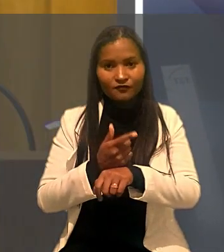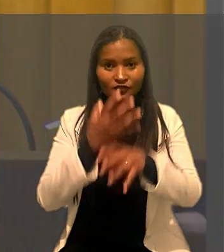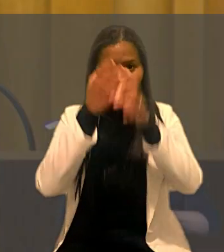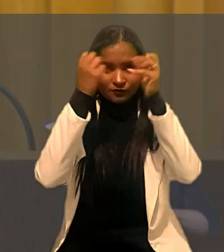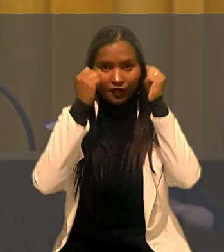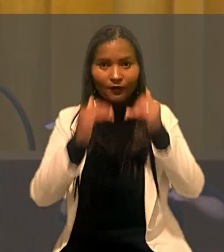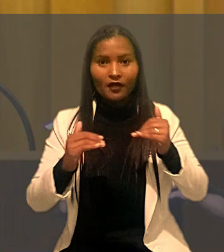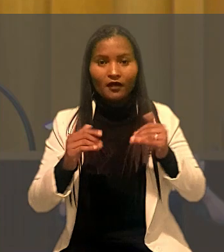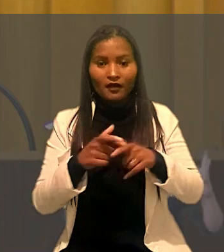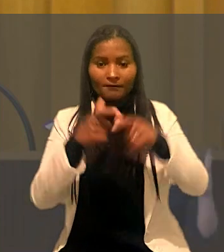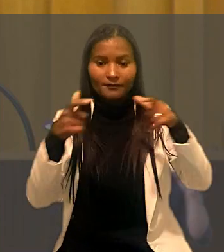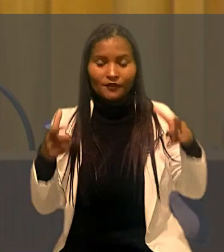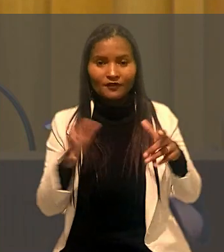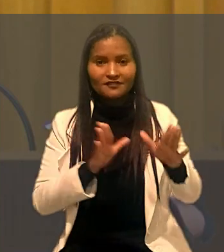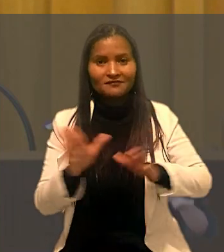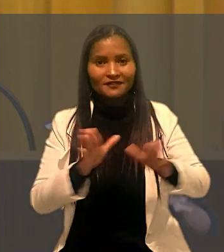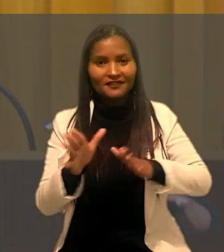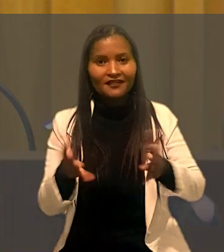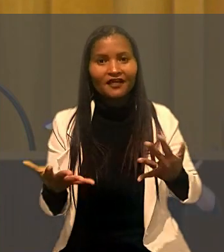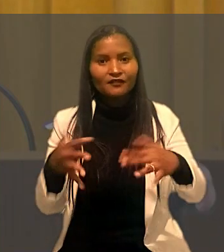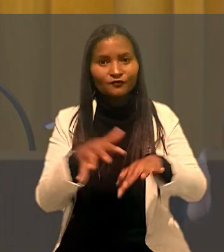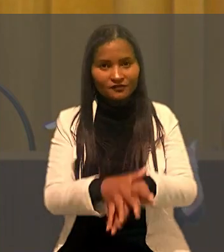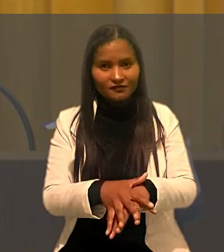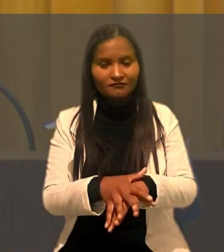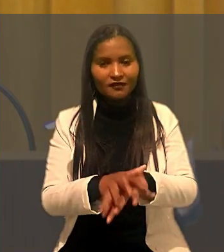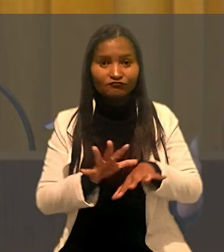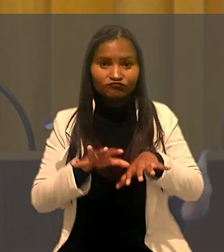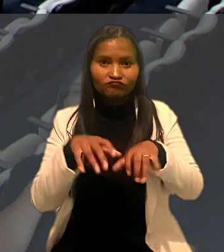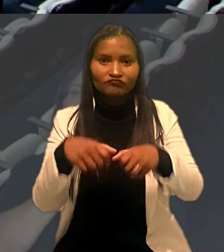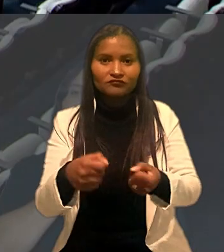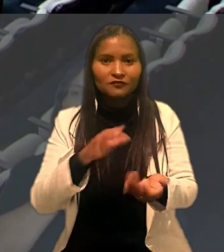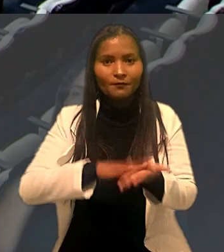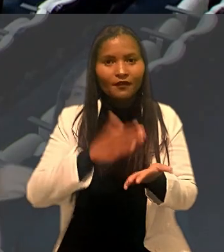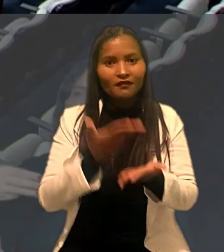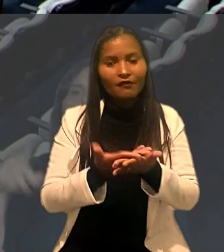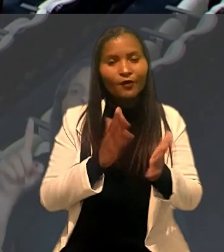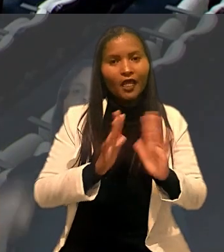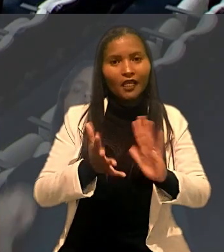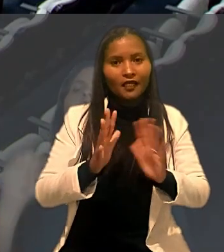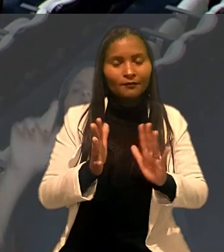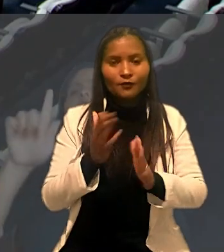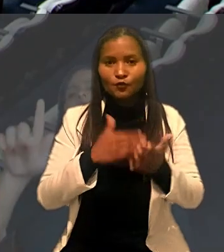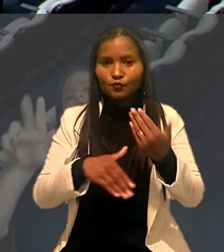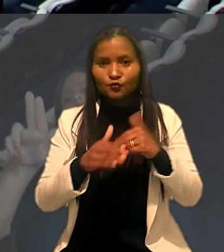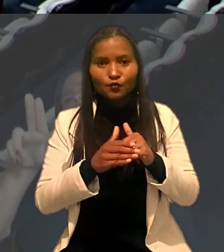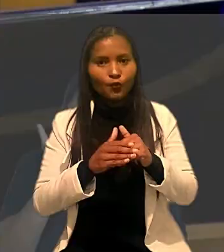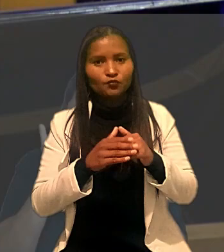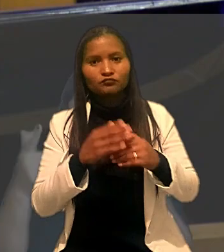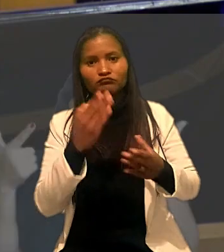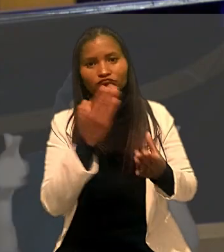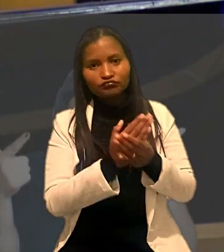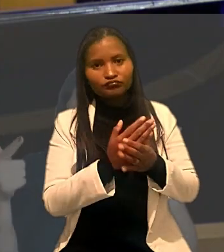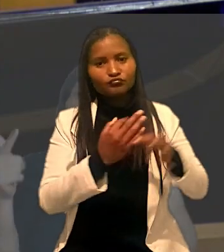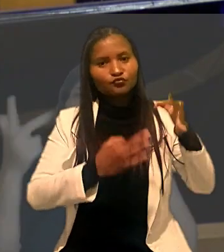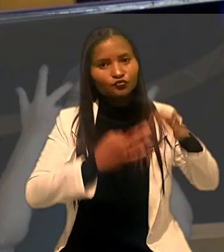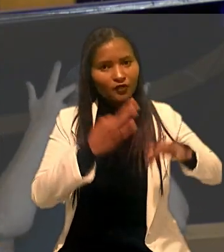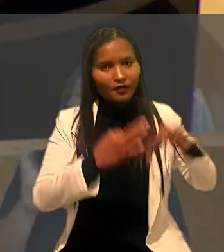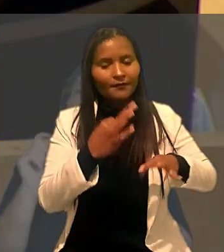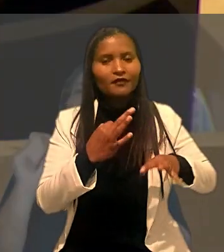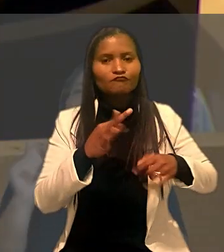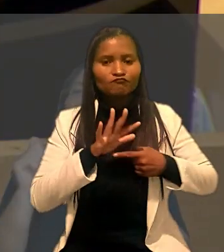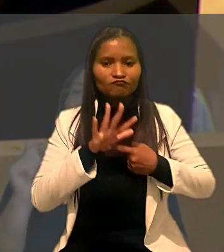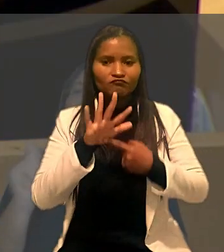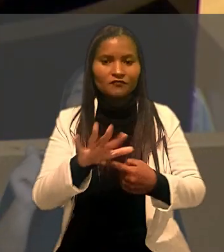Durante a gestão, o tribunal ampliou a acessibilidade e a inclusão. Foi adotada a interpretação em Libras em todas as sessões